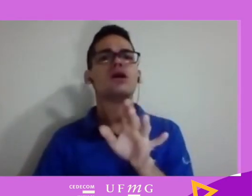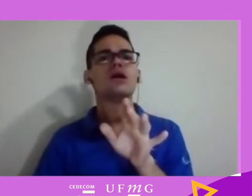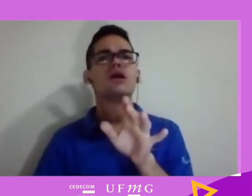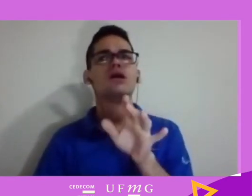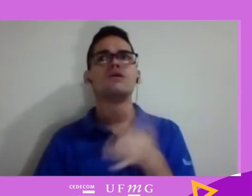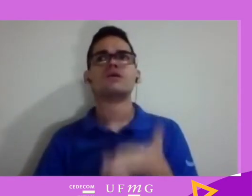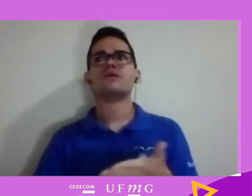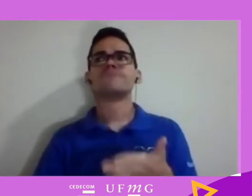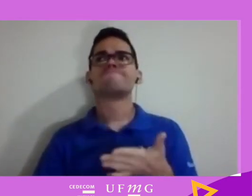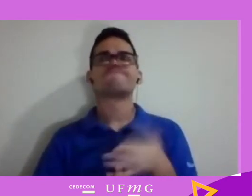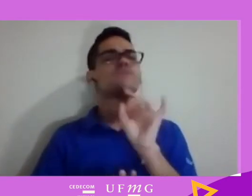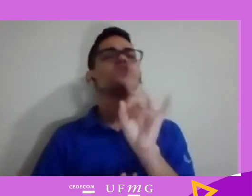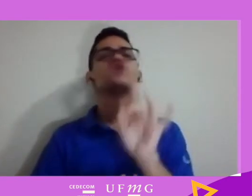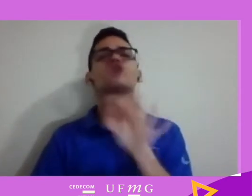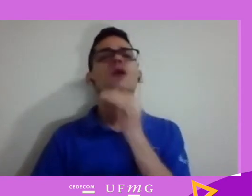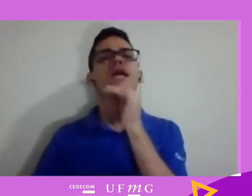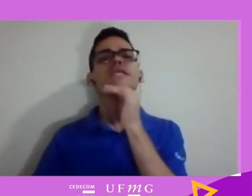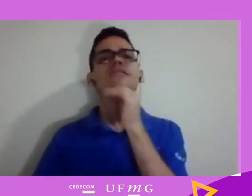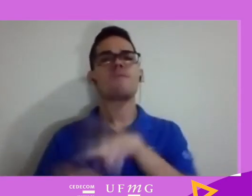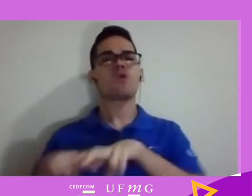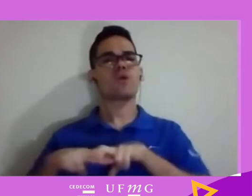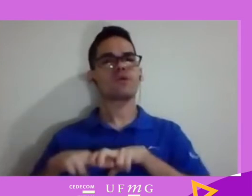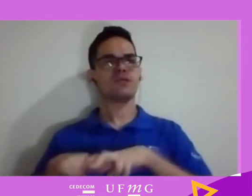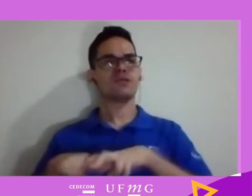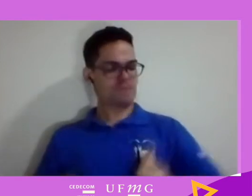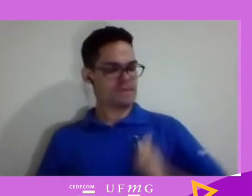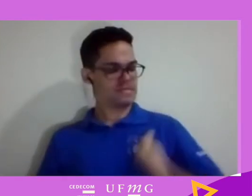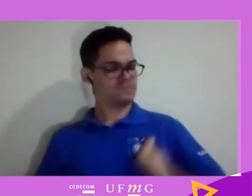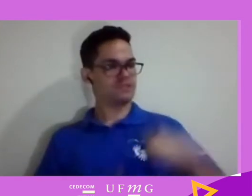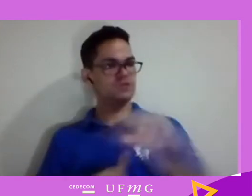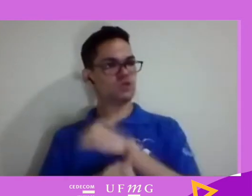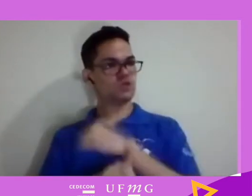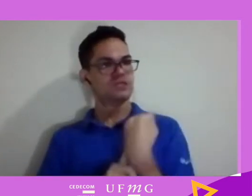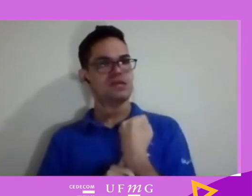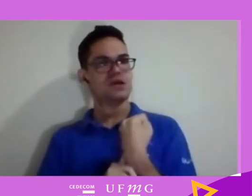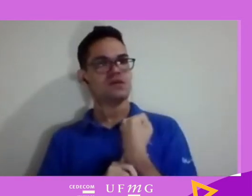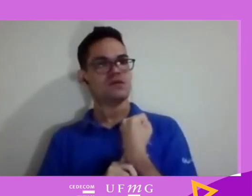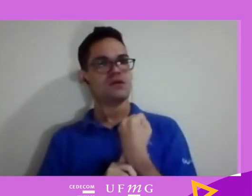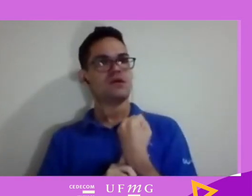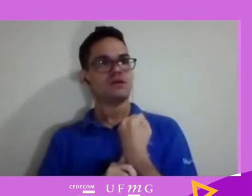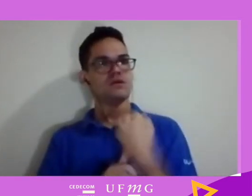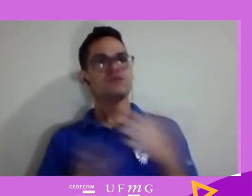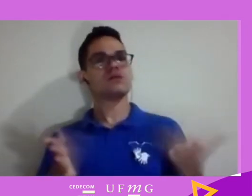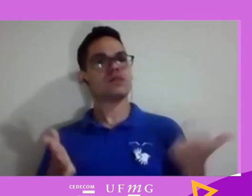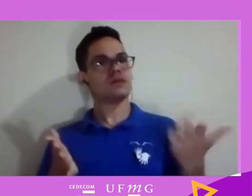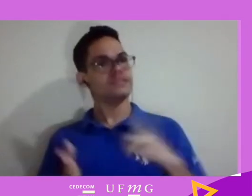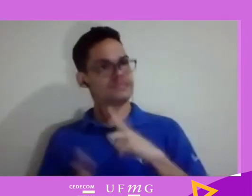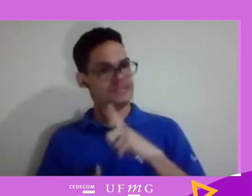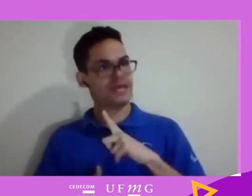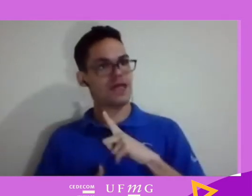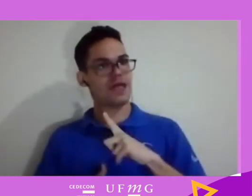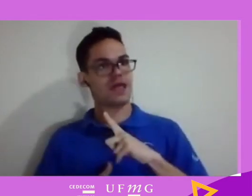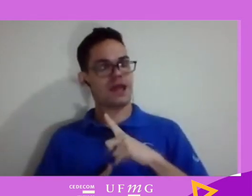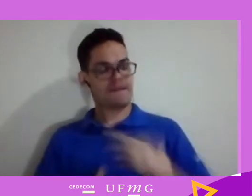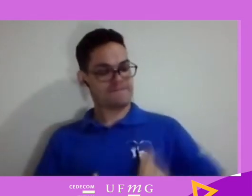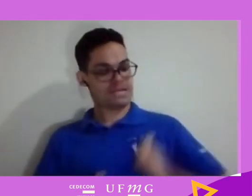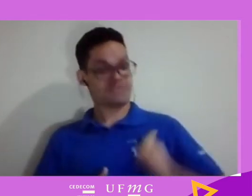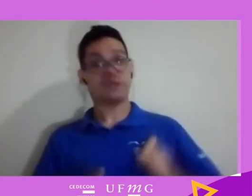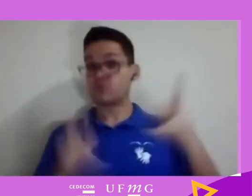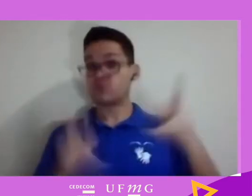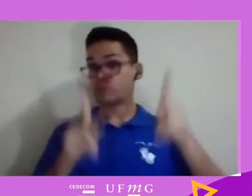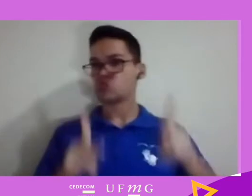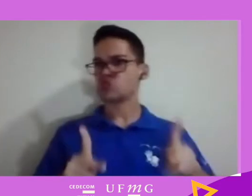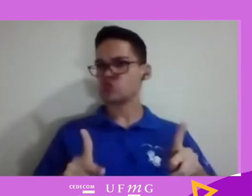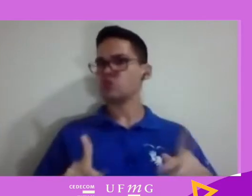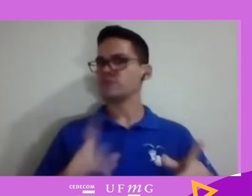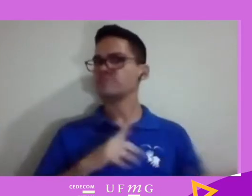apenas por uma questão de engajamento social nessa dinâmica de transmídia, que é muito forte,